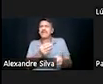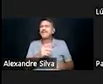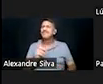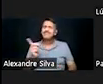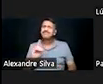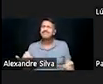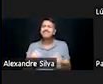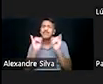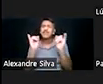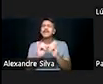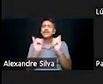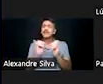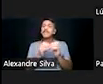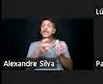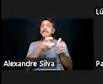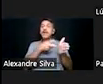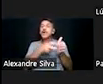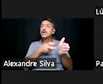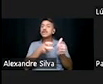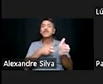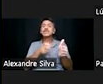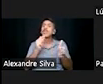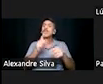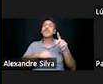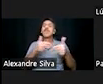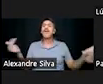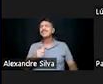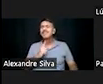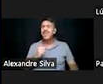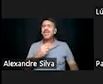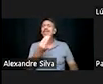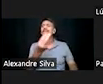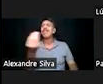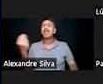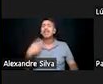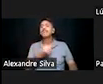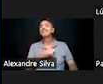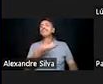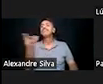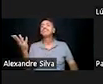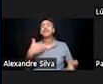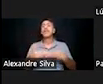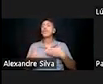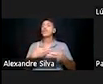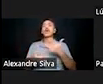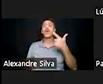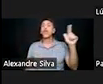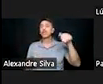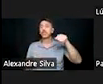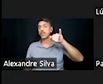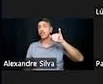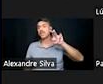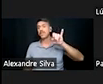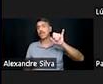isso. Os fósseis são elementos extremamente comuns na natureza, como qualquer outro mineral, como